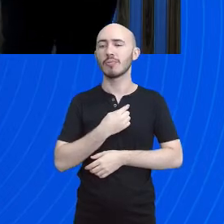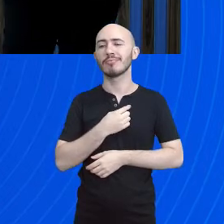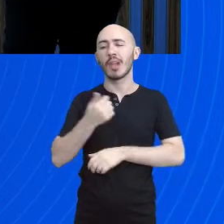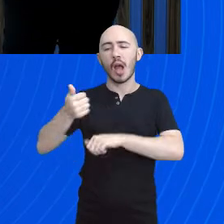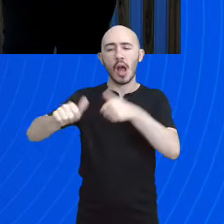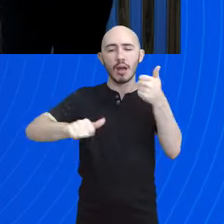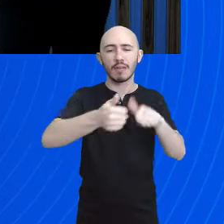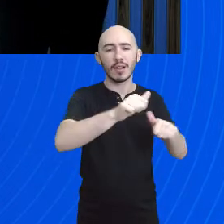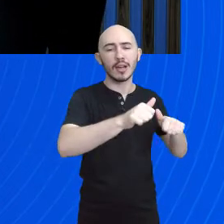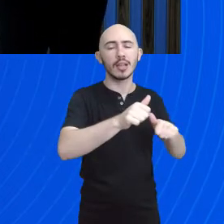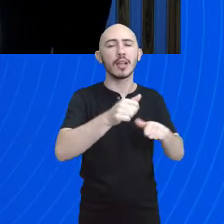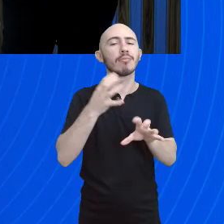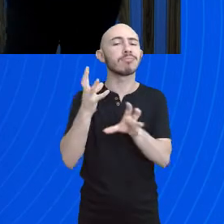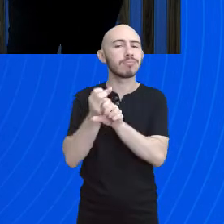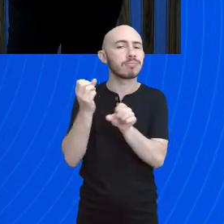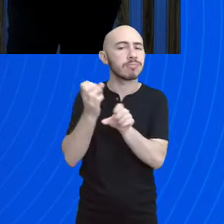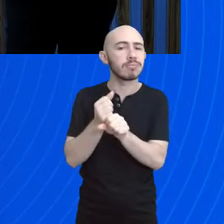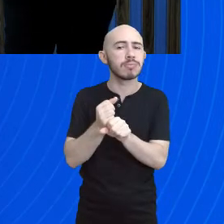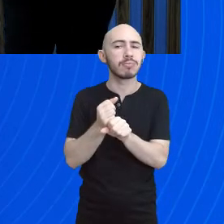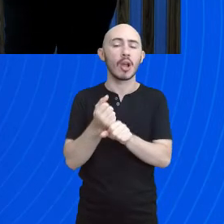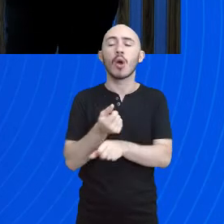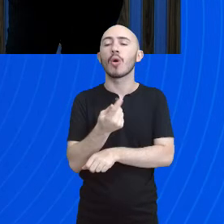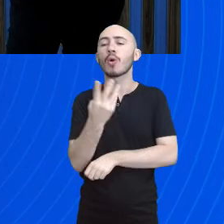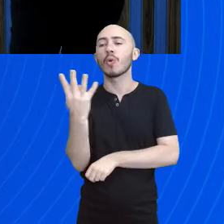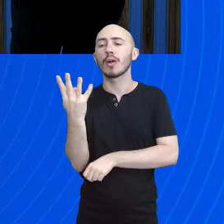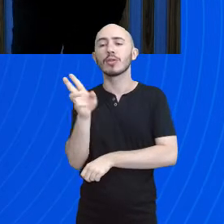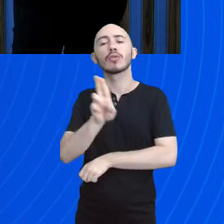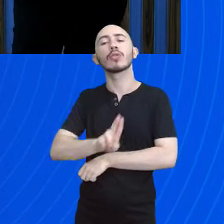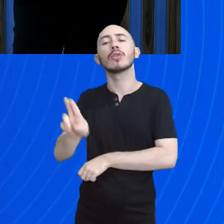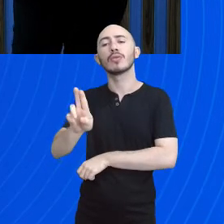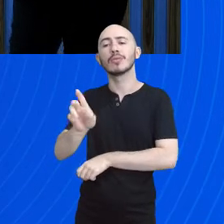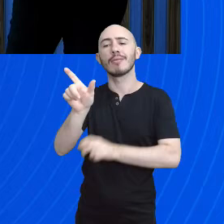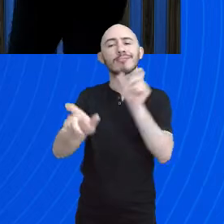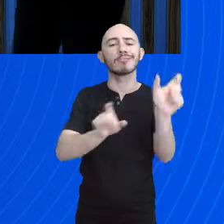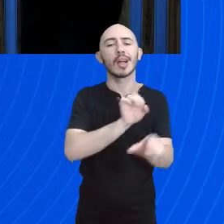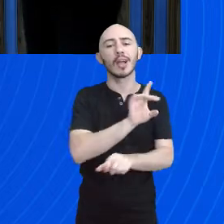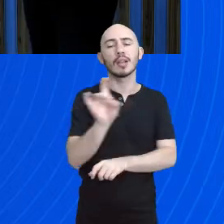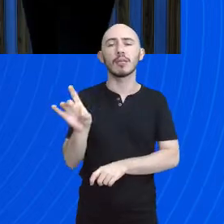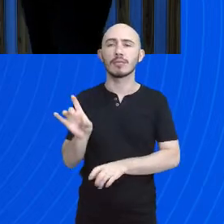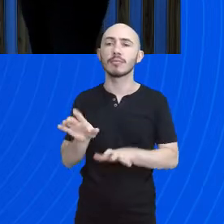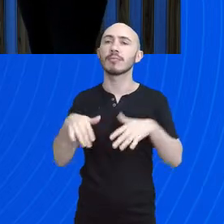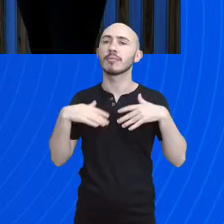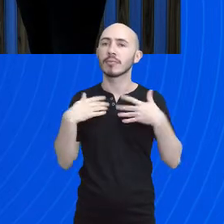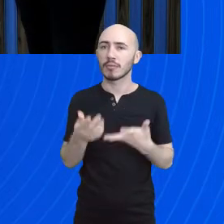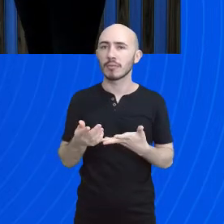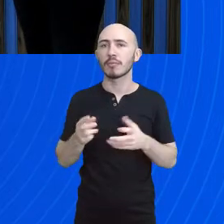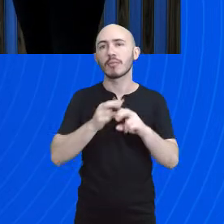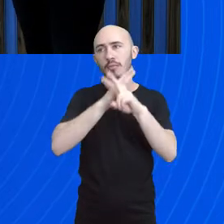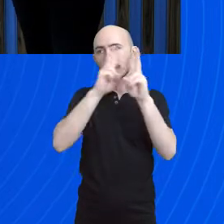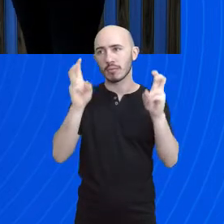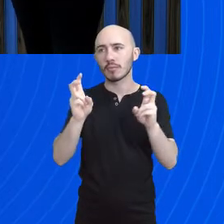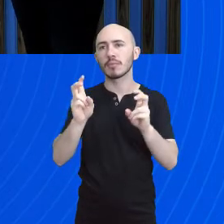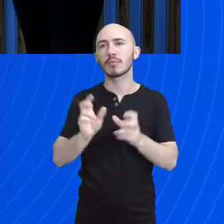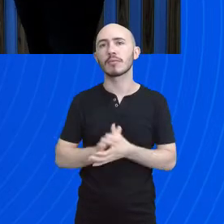De quanto é que cada um está consumindo, tá certo? Então, nessa questão aí,